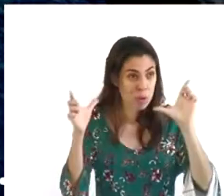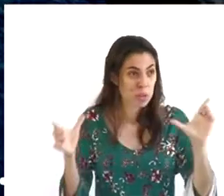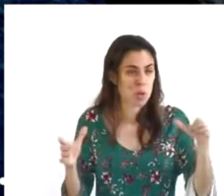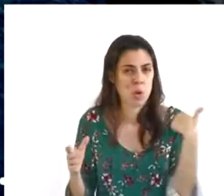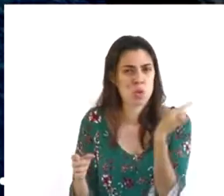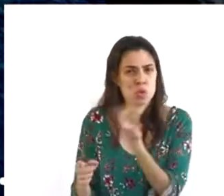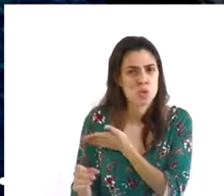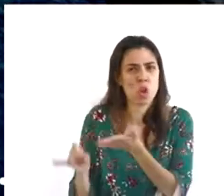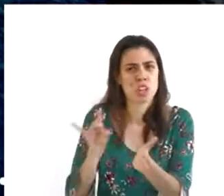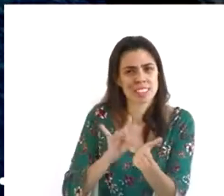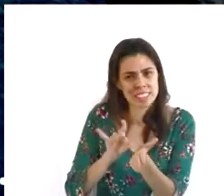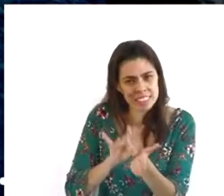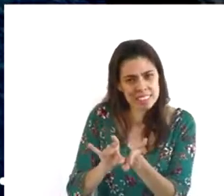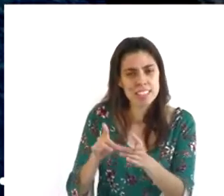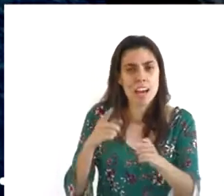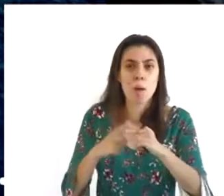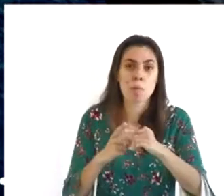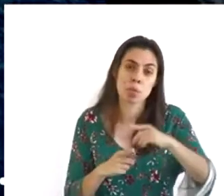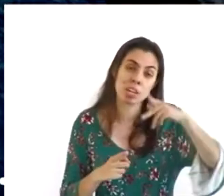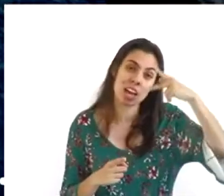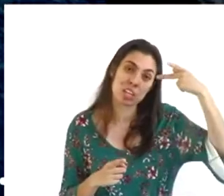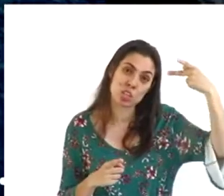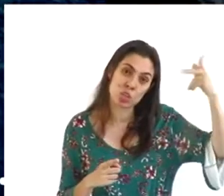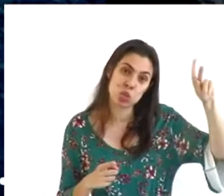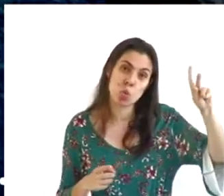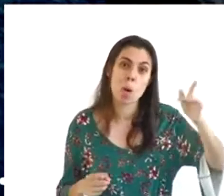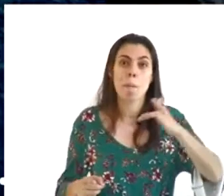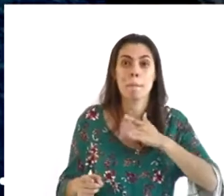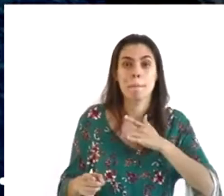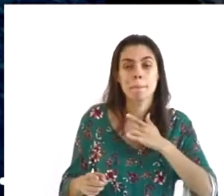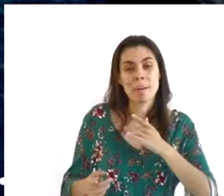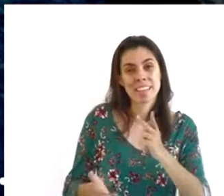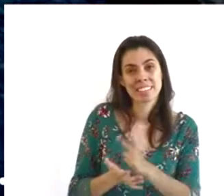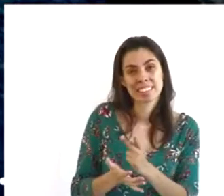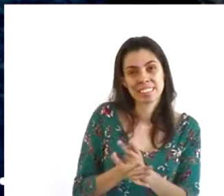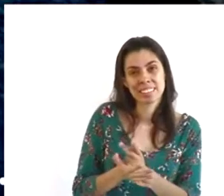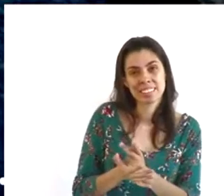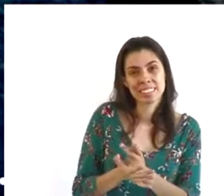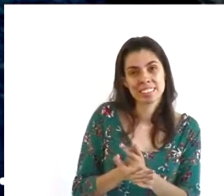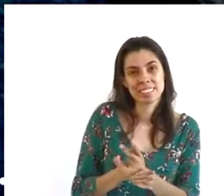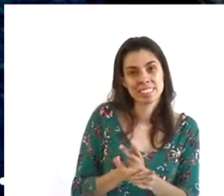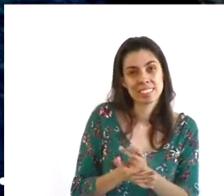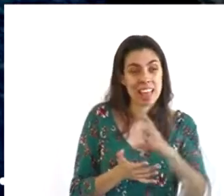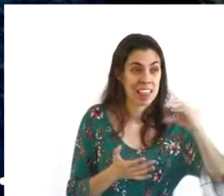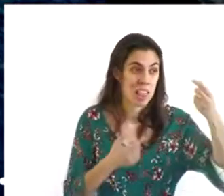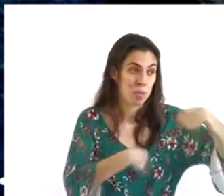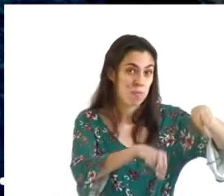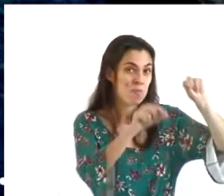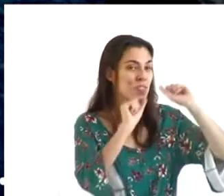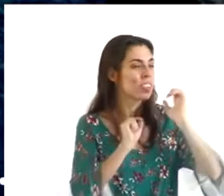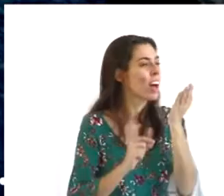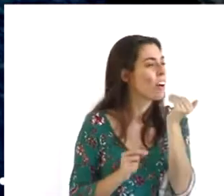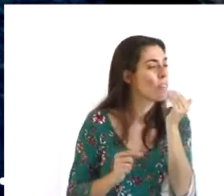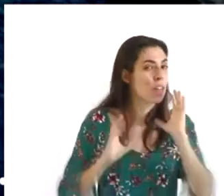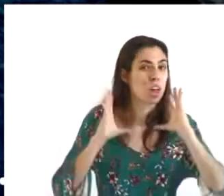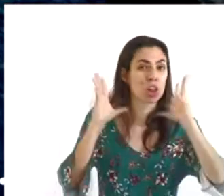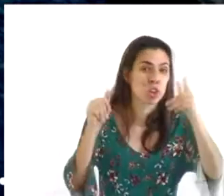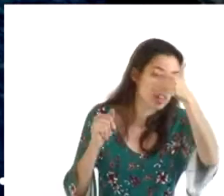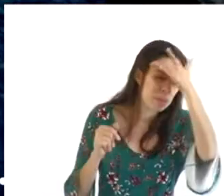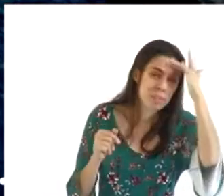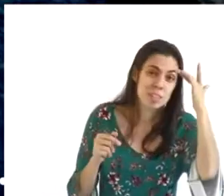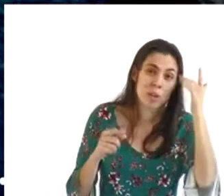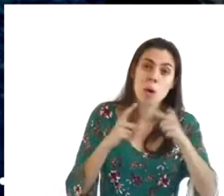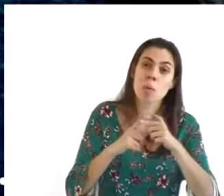misericórdia dura para sempre, e dá alimento a toda a carne, porque a sua misericórdia dura